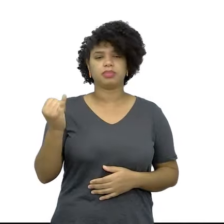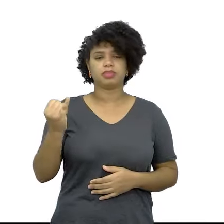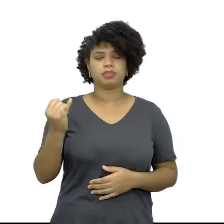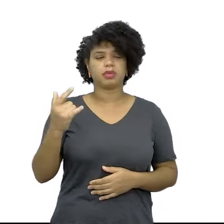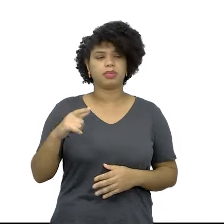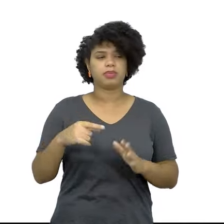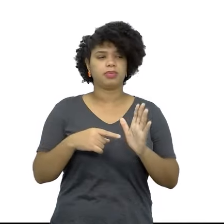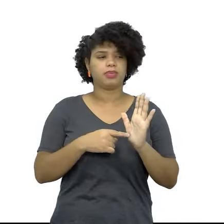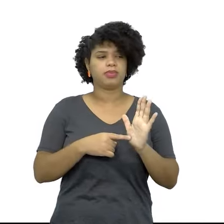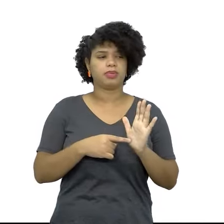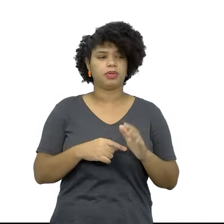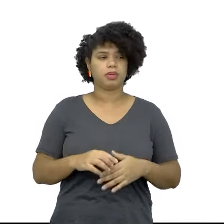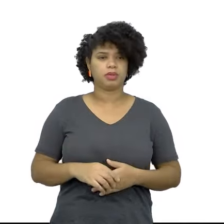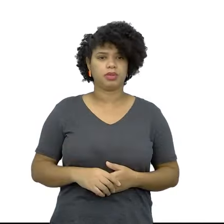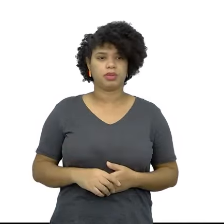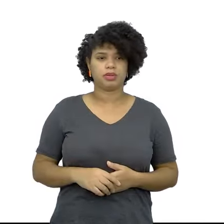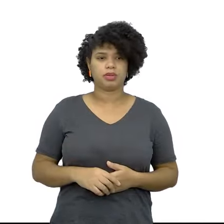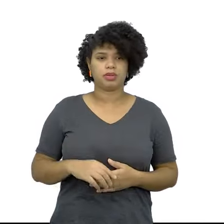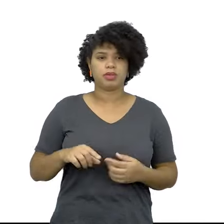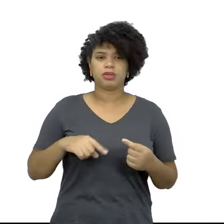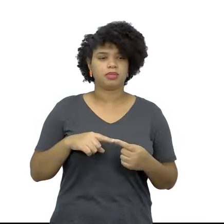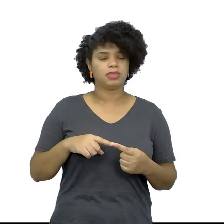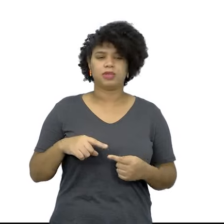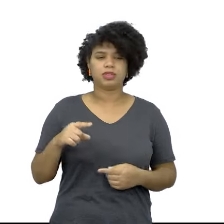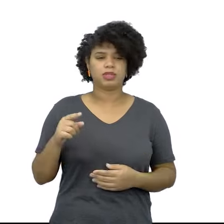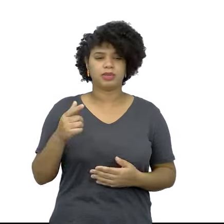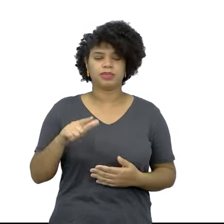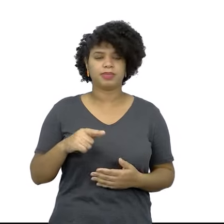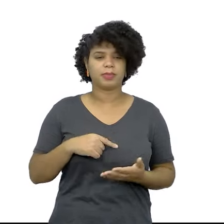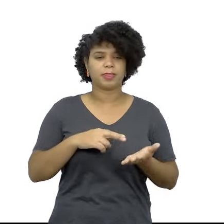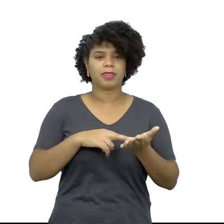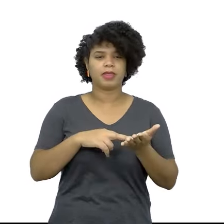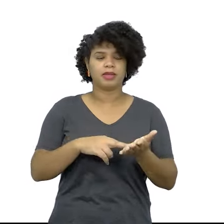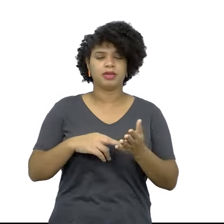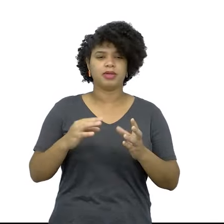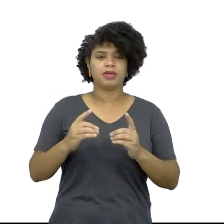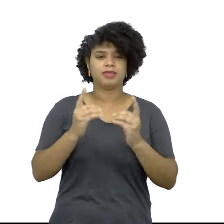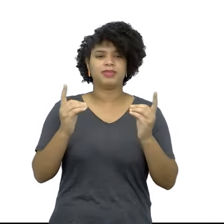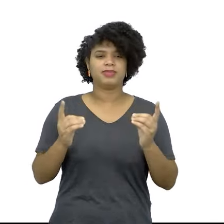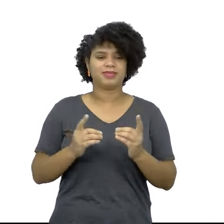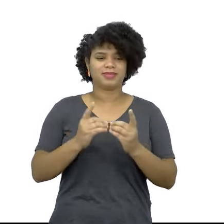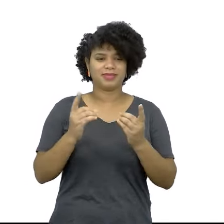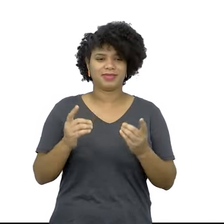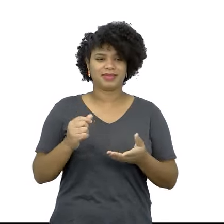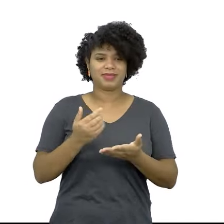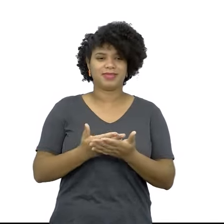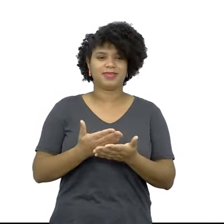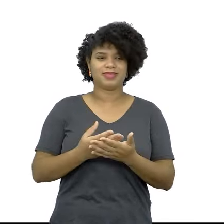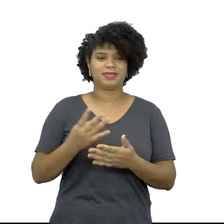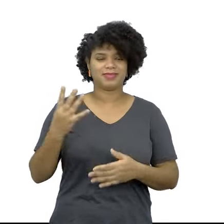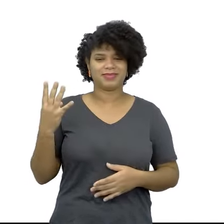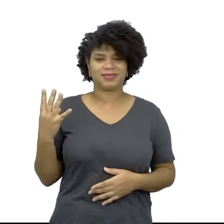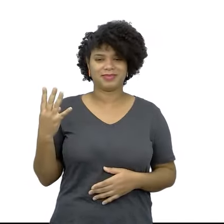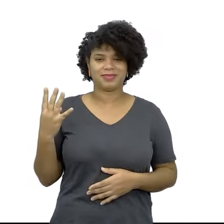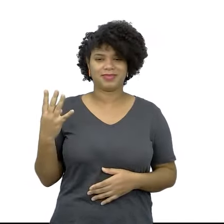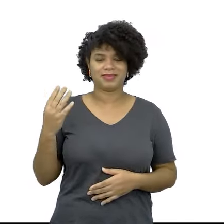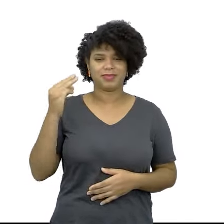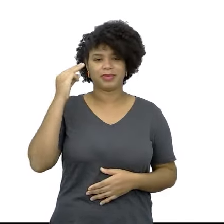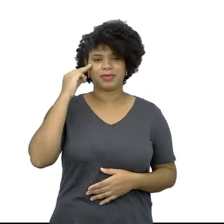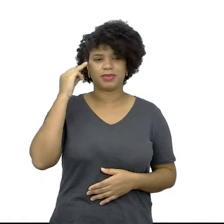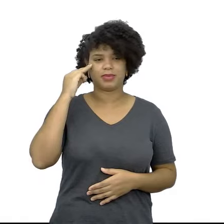nós possamos alcançar os objetivos propostos pela sequência didática. E a aula 4, compartilhando